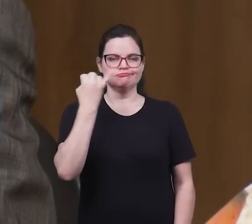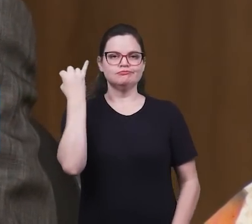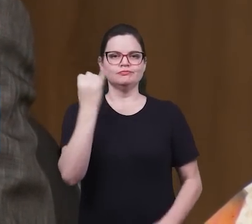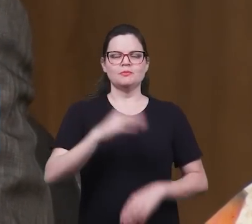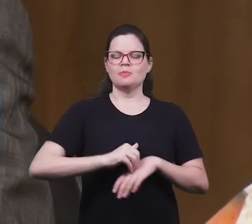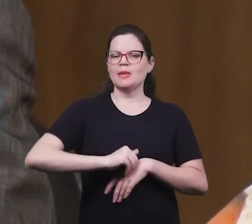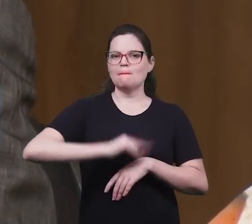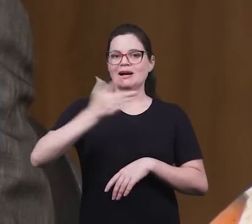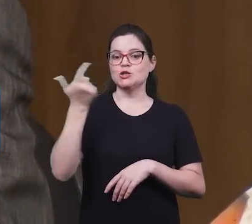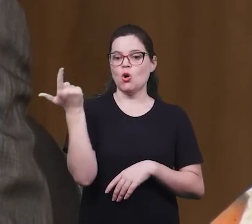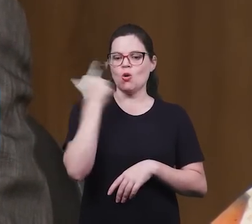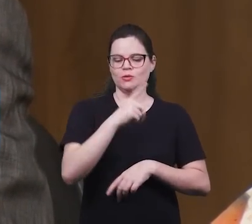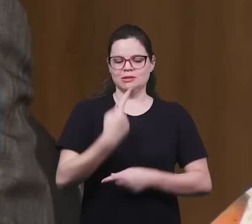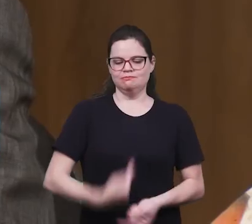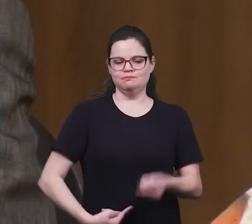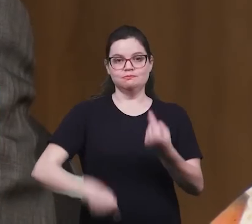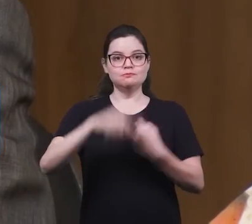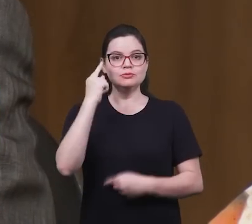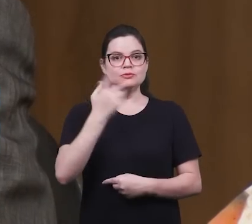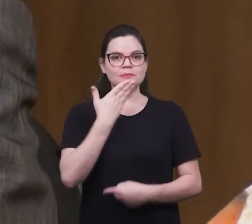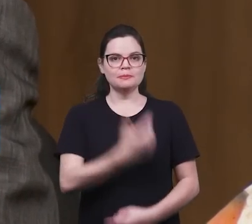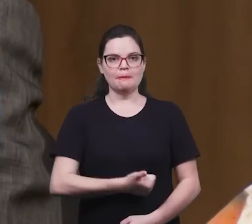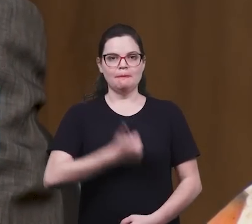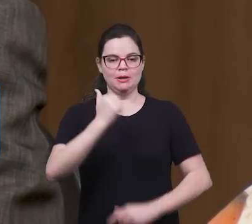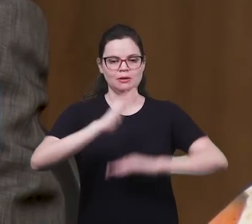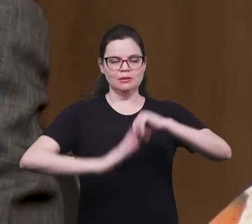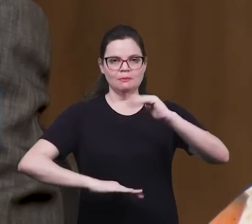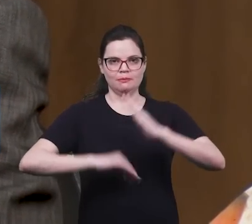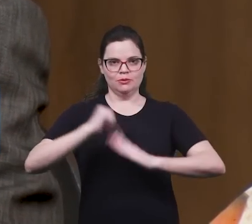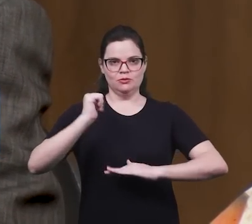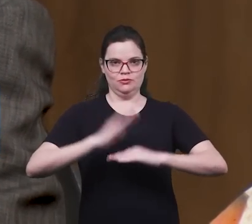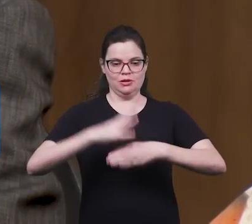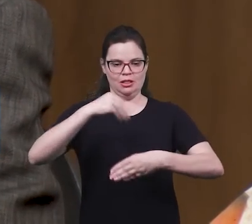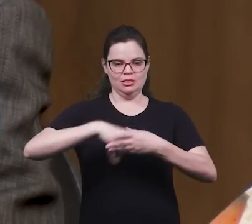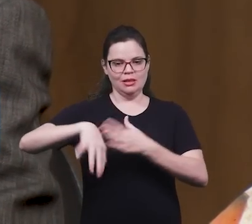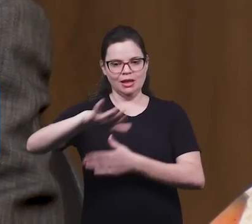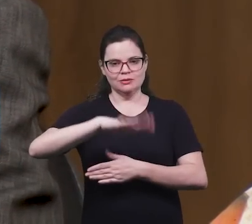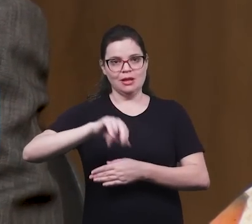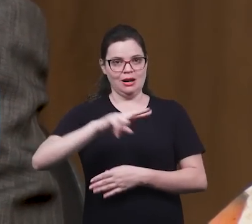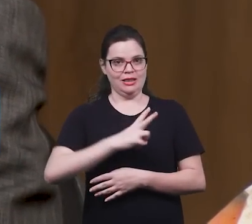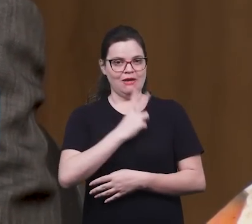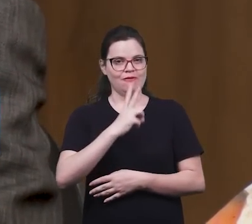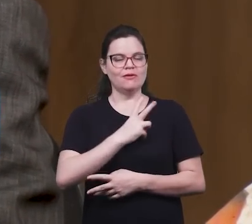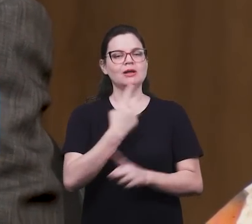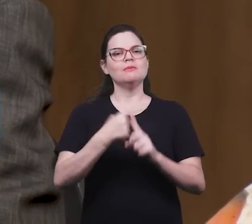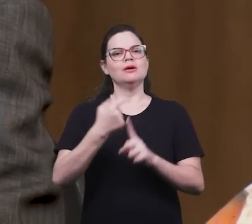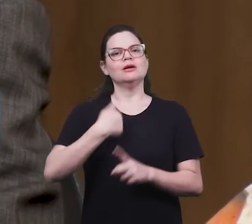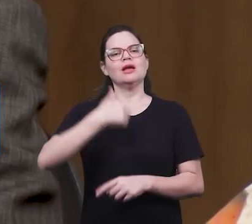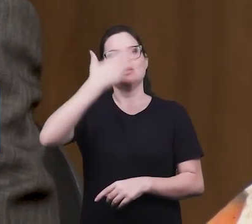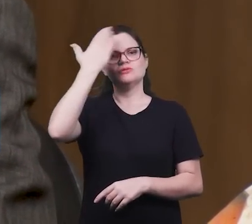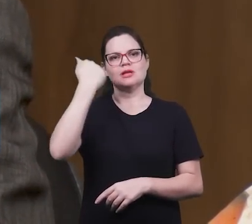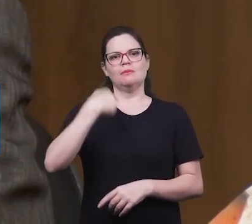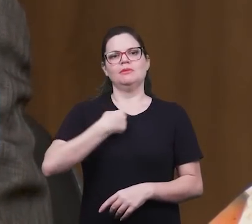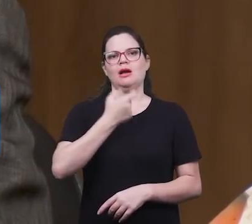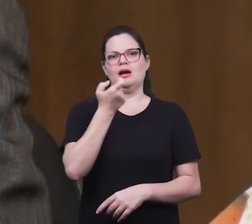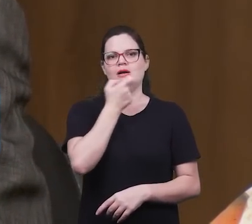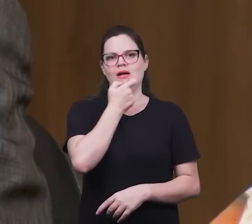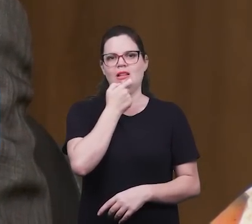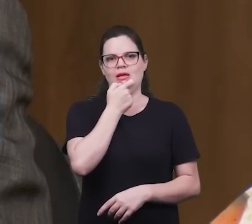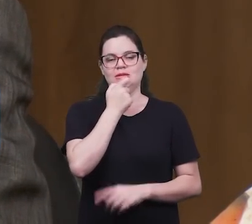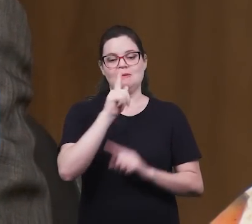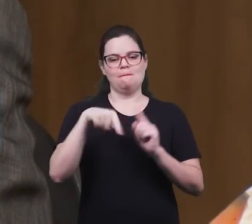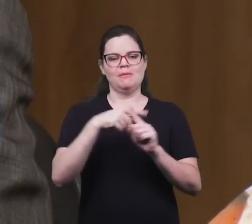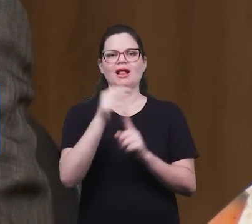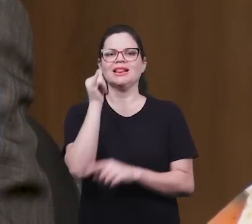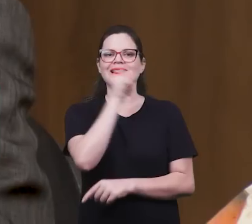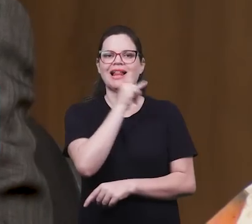mais me fez me projetar dentro do departamento que eu trabalhava na Vale do Rio Doce foi, além do inglês, eu ter aprendido